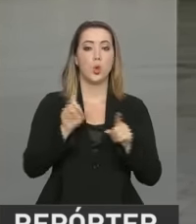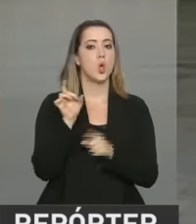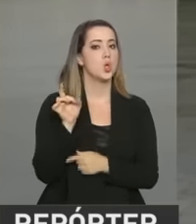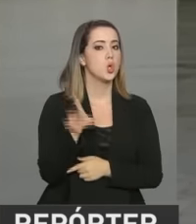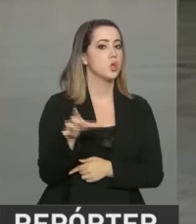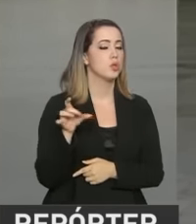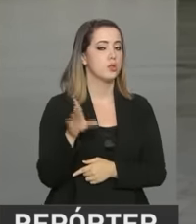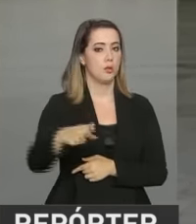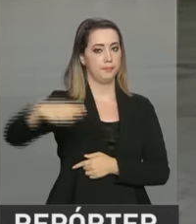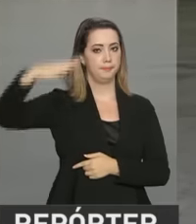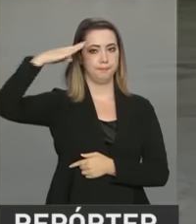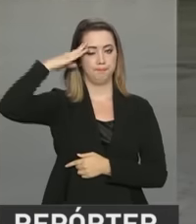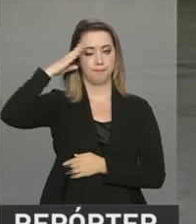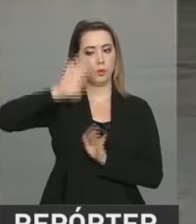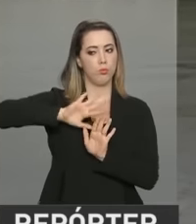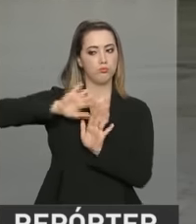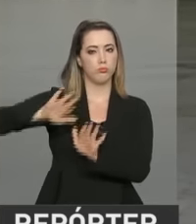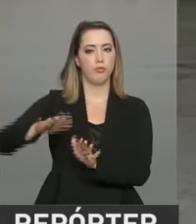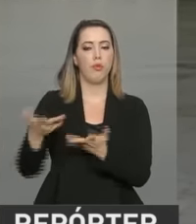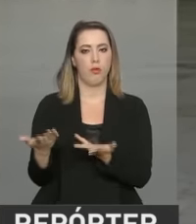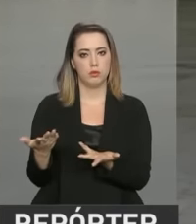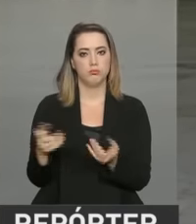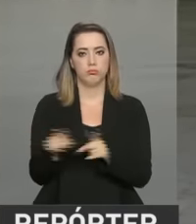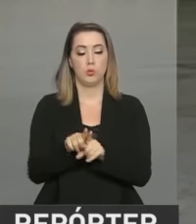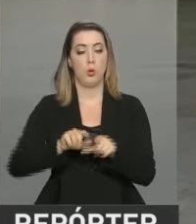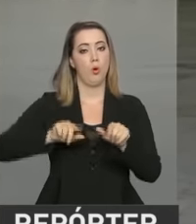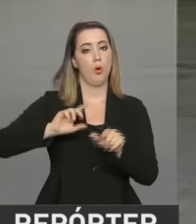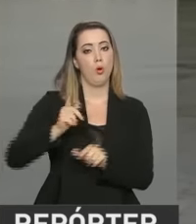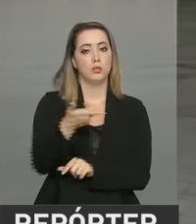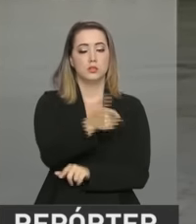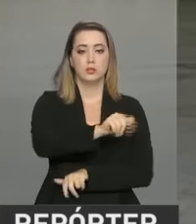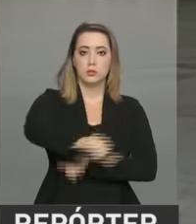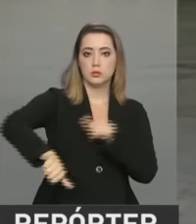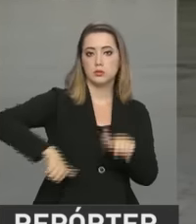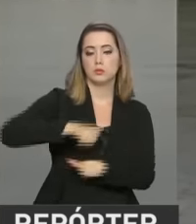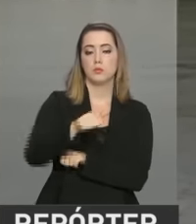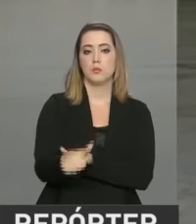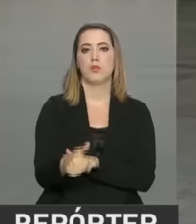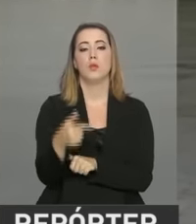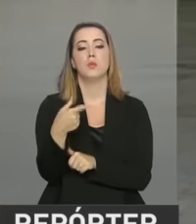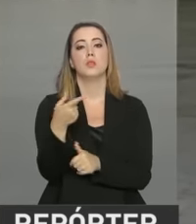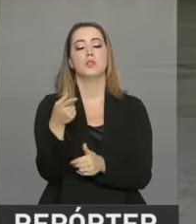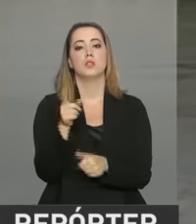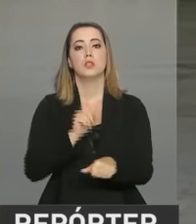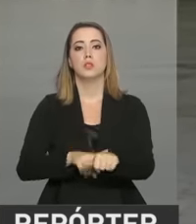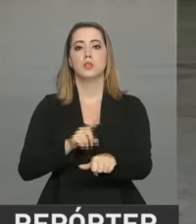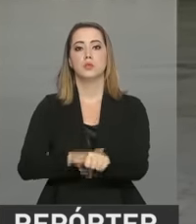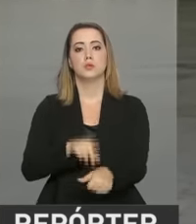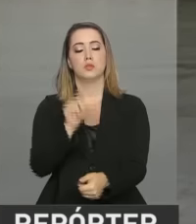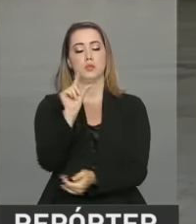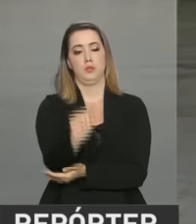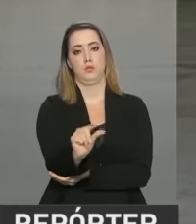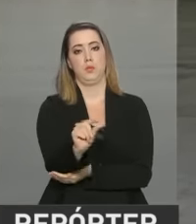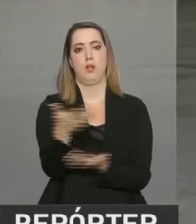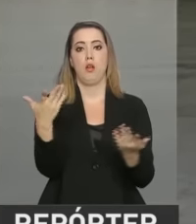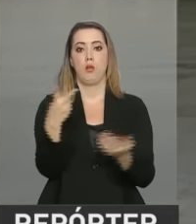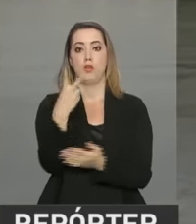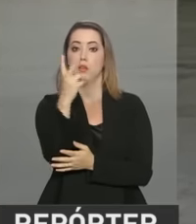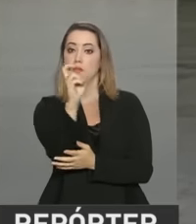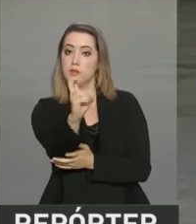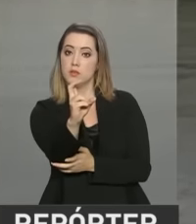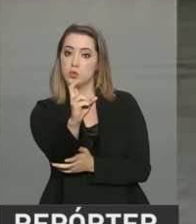dessa reforma da Previdência. Uma outra mudança é em relação ao tempo mínimo de contribuição para a aposentadoria, que passaria a ser de